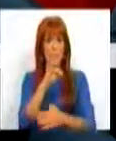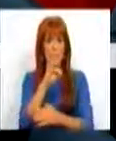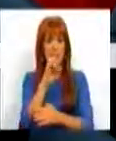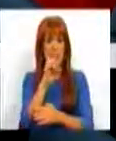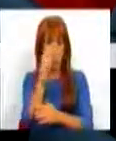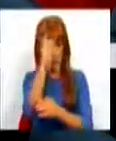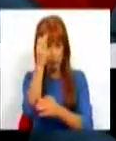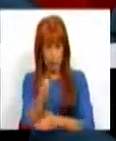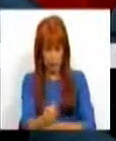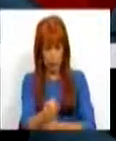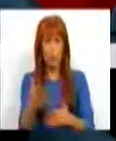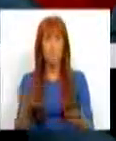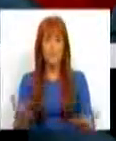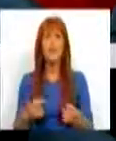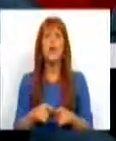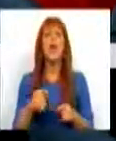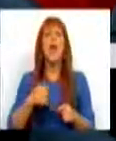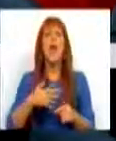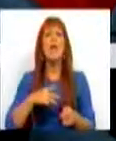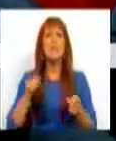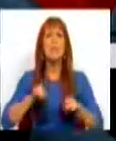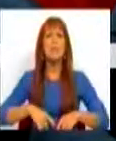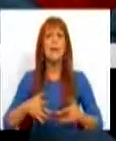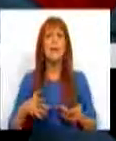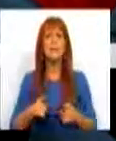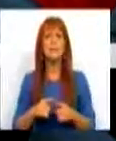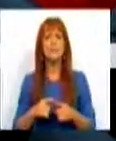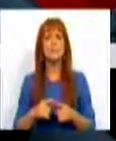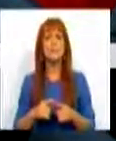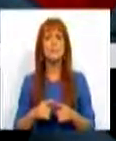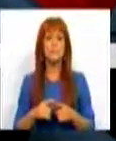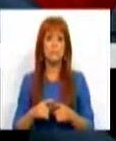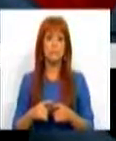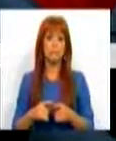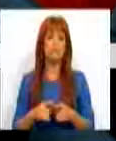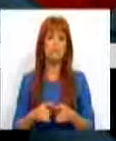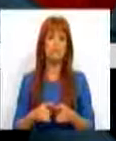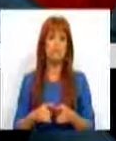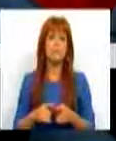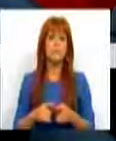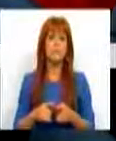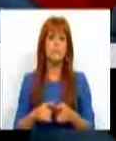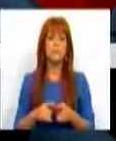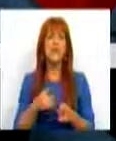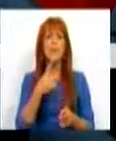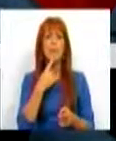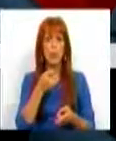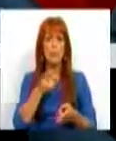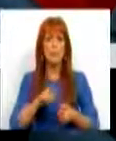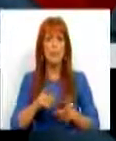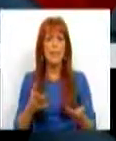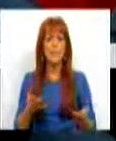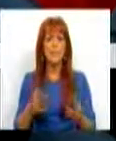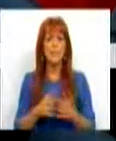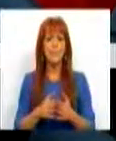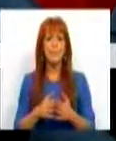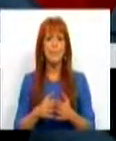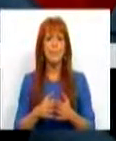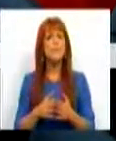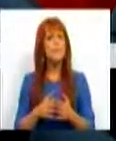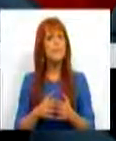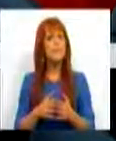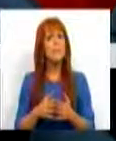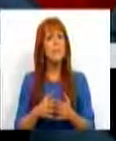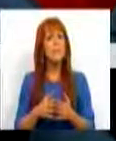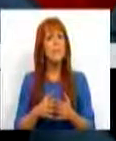Banif, dos ativos totais, foi de 26%, enquanto no perímetro que foi para a